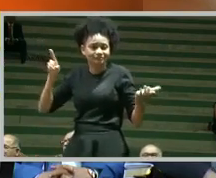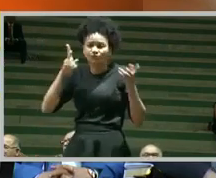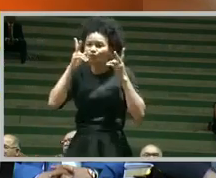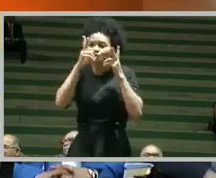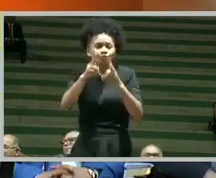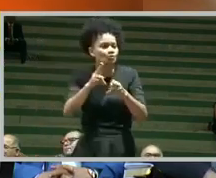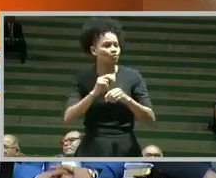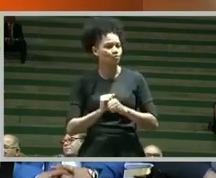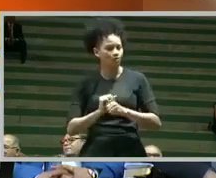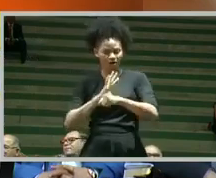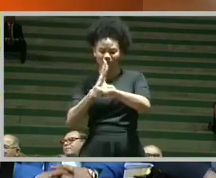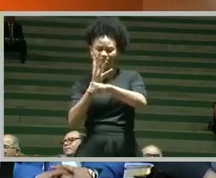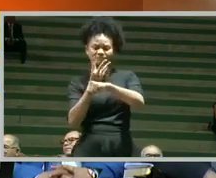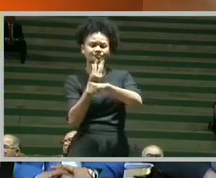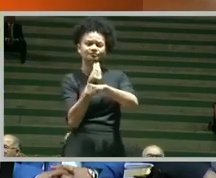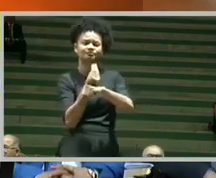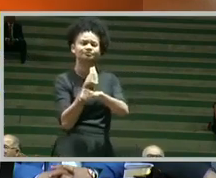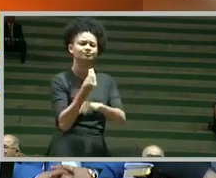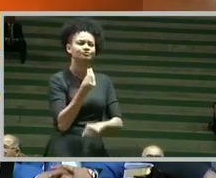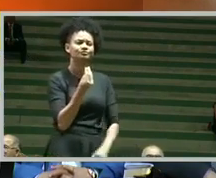igreja.